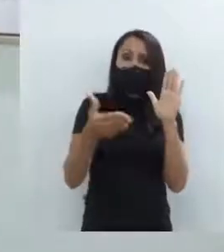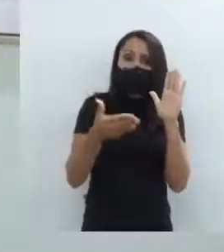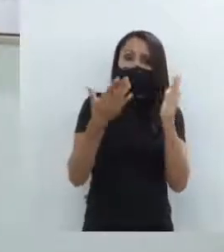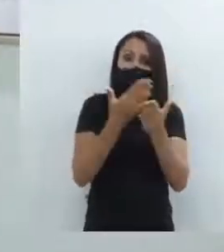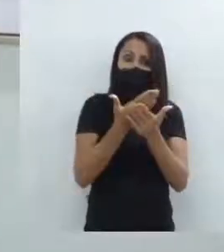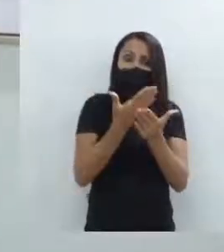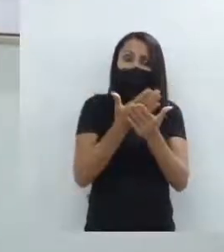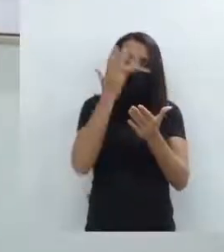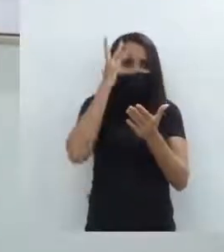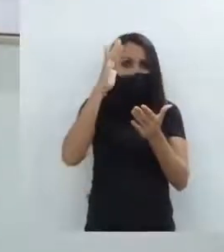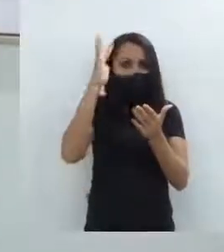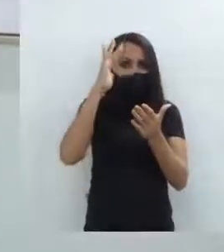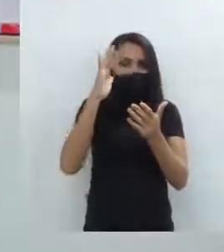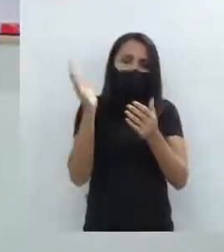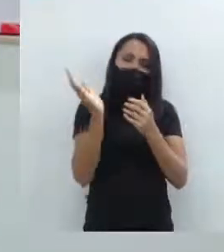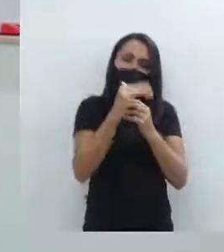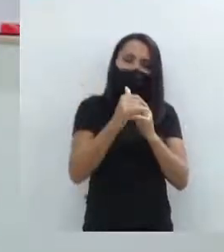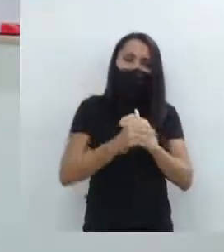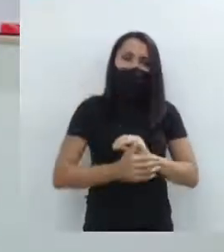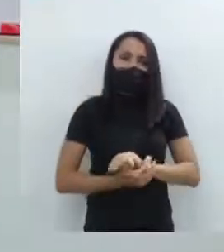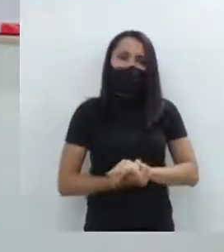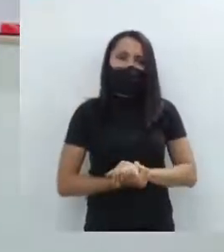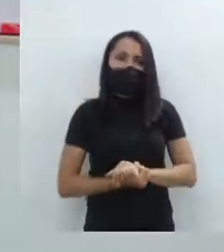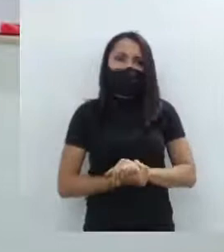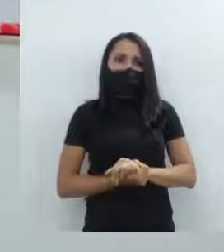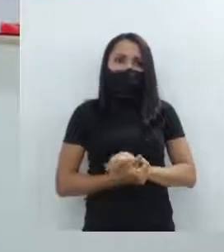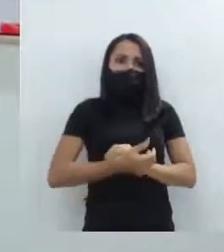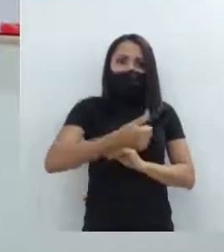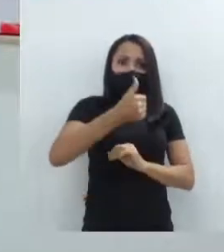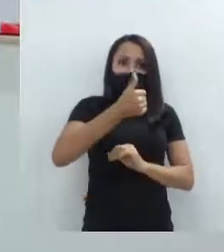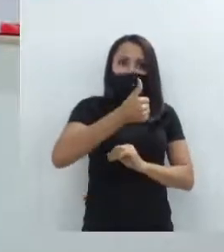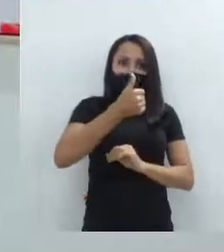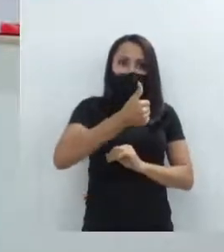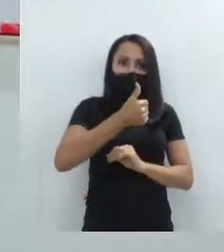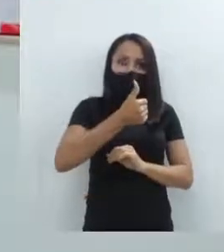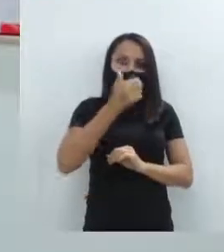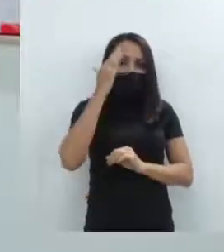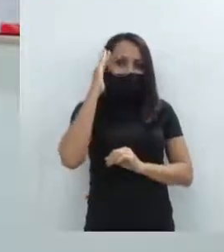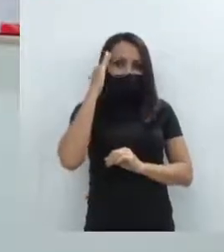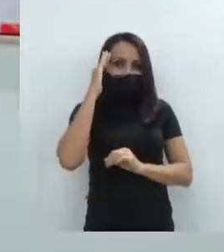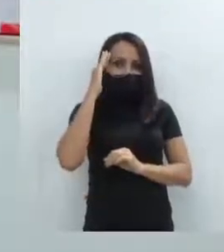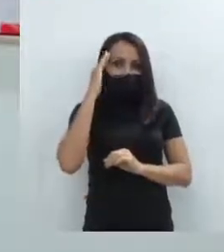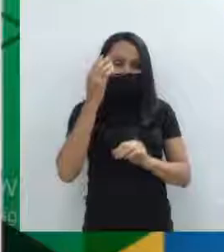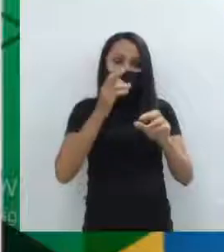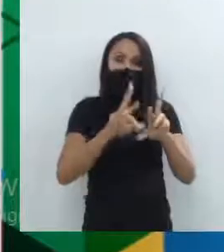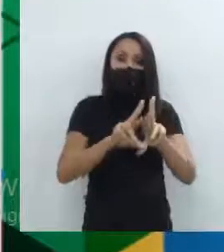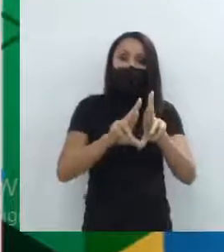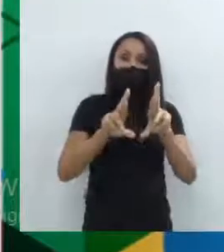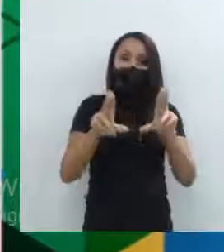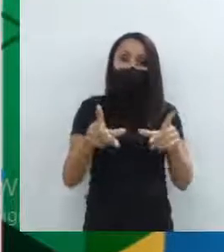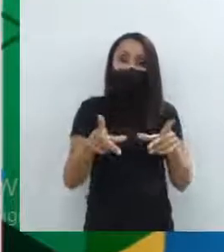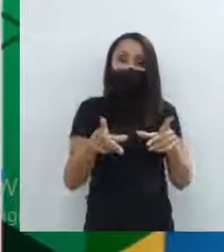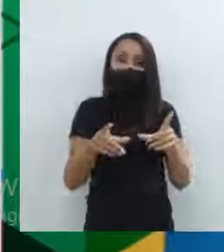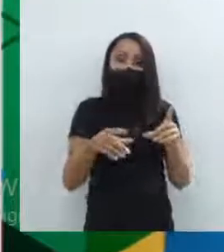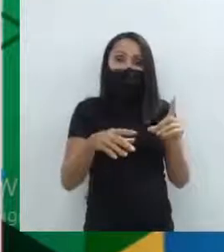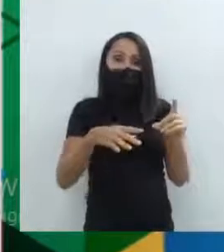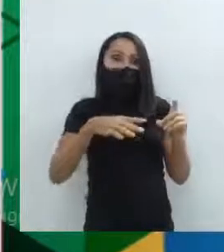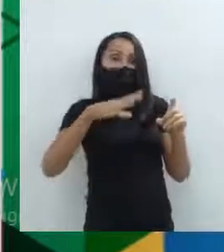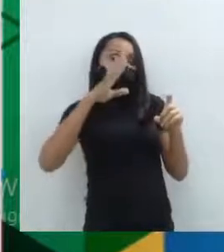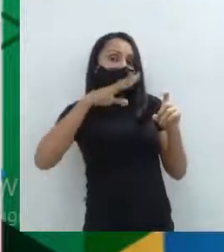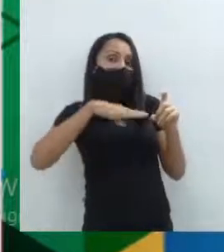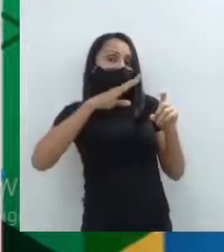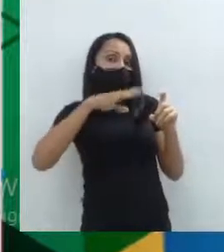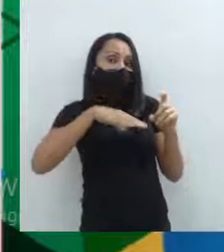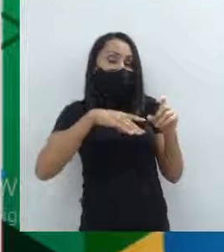pela filosofia? Vamos lá? Primeira coisa que a gente vai entender, a diferença entre mito